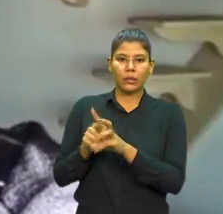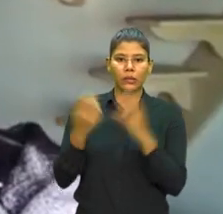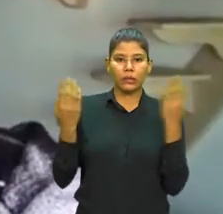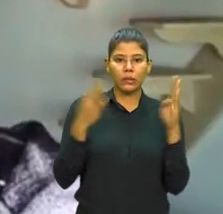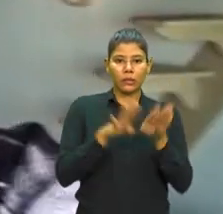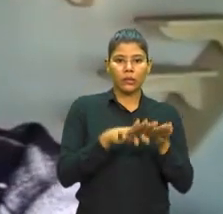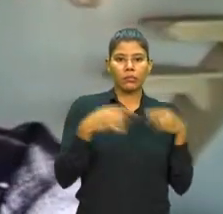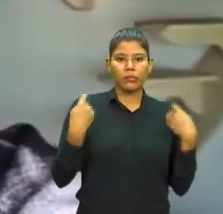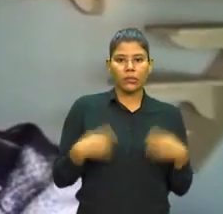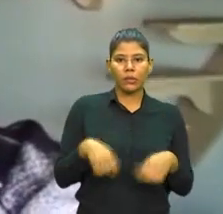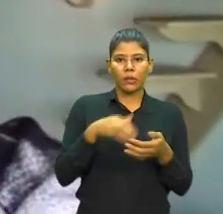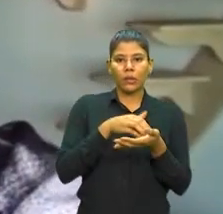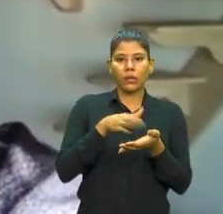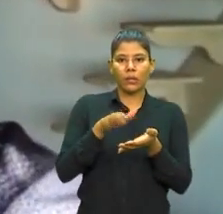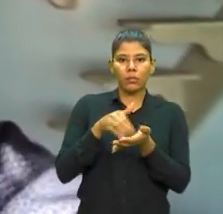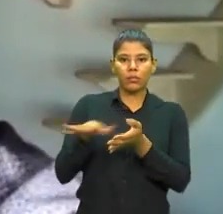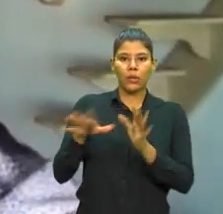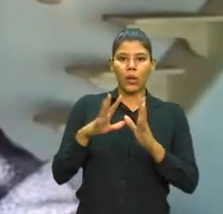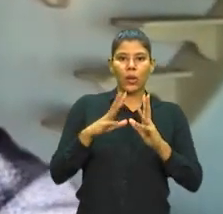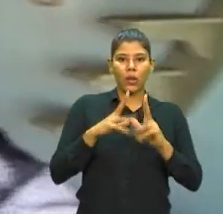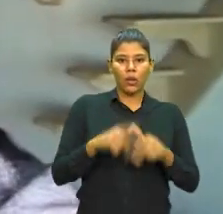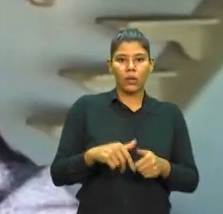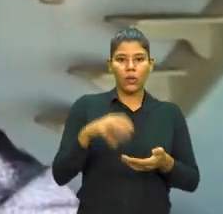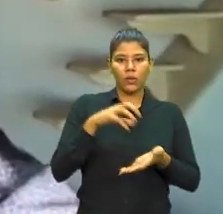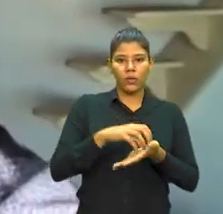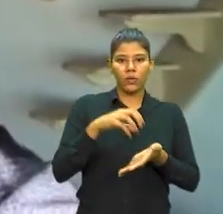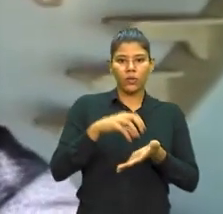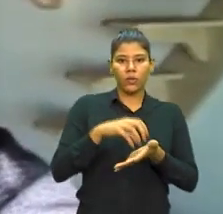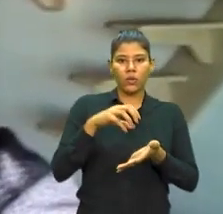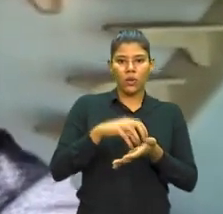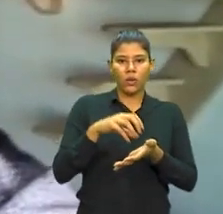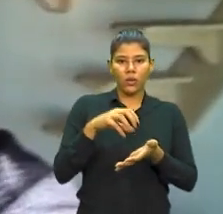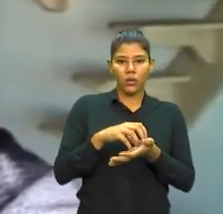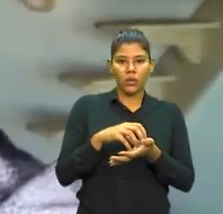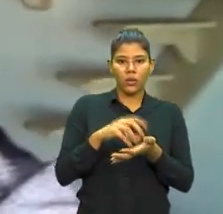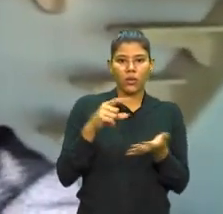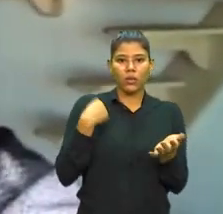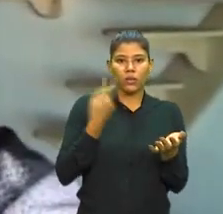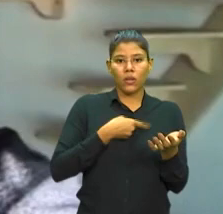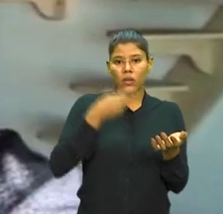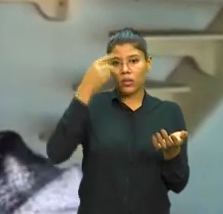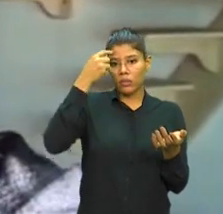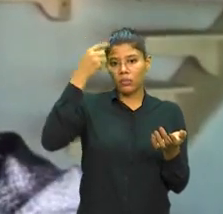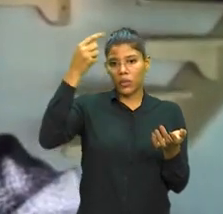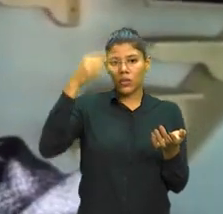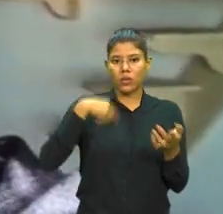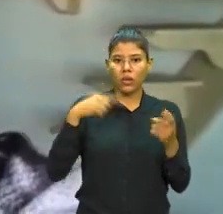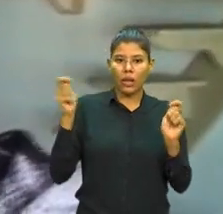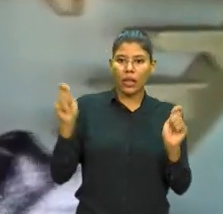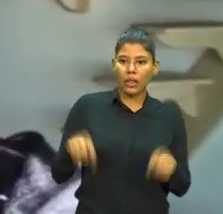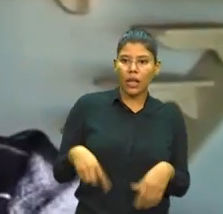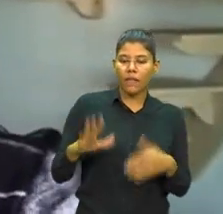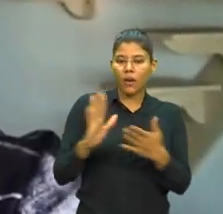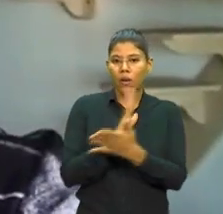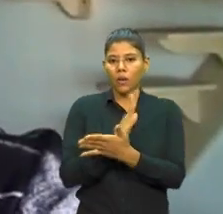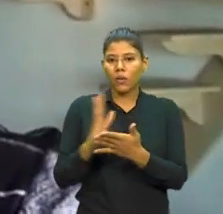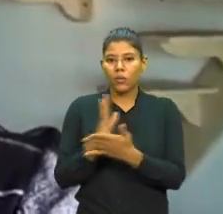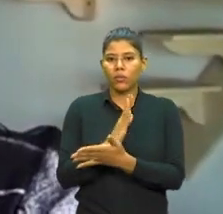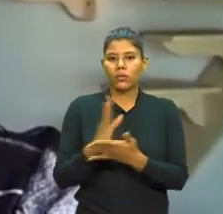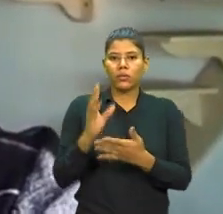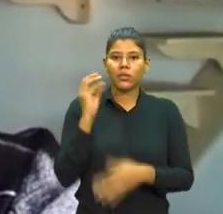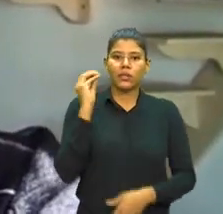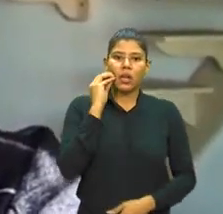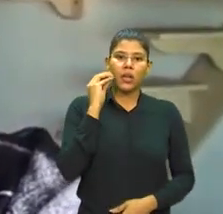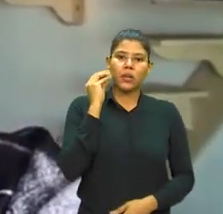demitir todos os nossos funcionários a gente até pensou que no início a gente pudesse segurar alguns nós até tentamos fazer